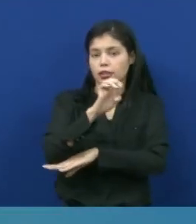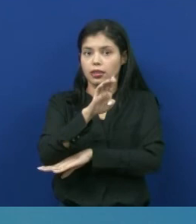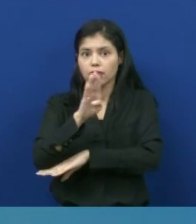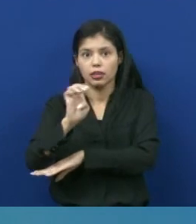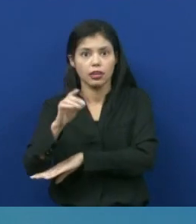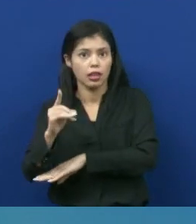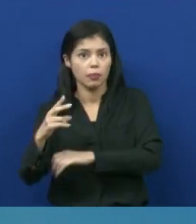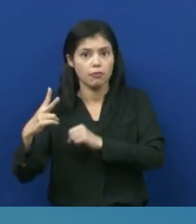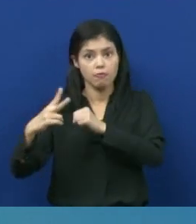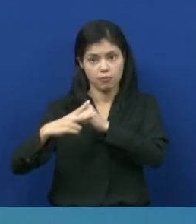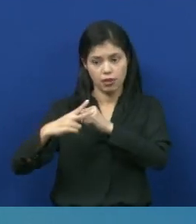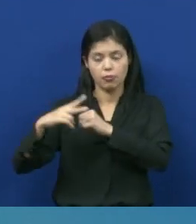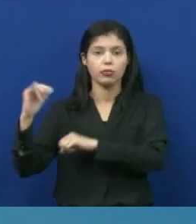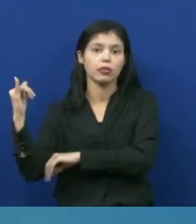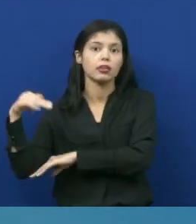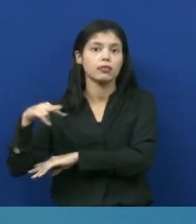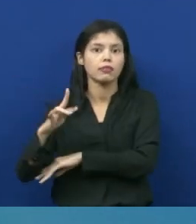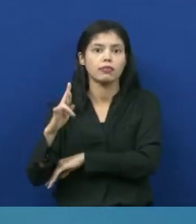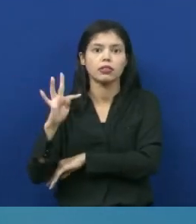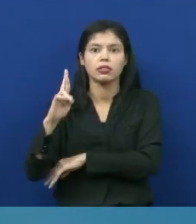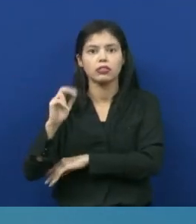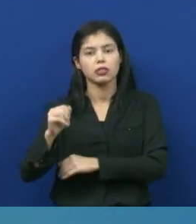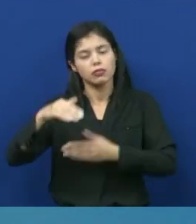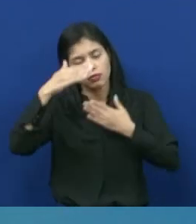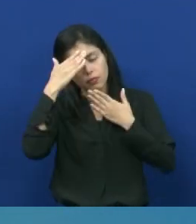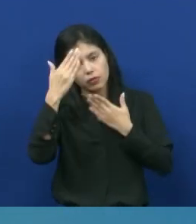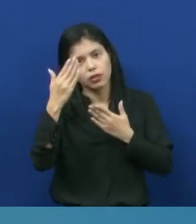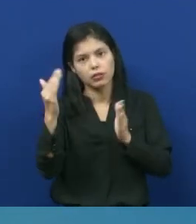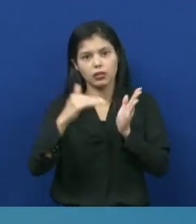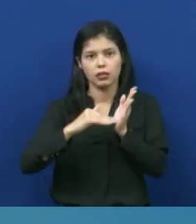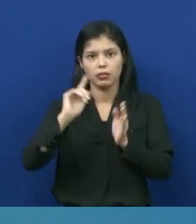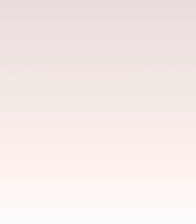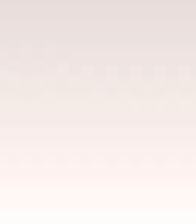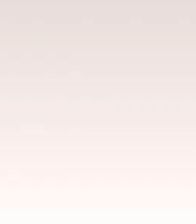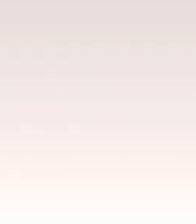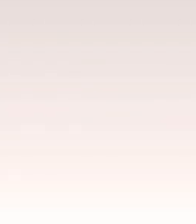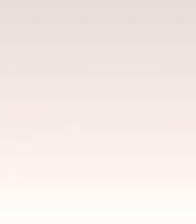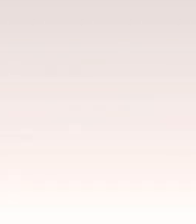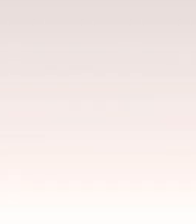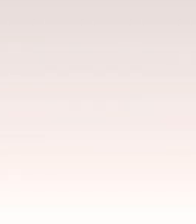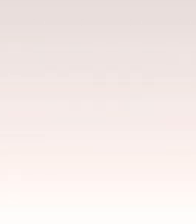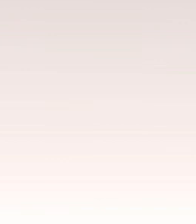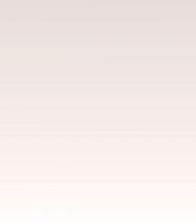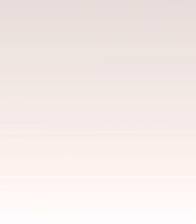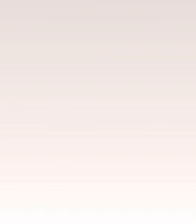mais um verbo no infinitivo. Muito obrigada e até a próxima aula.